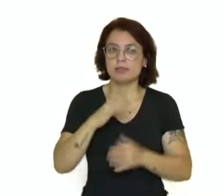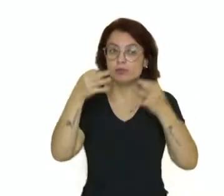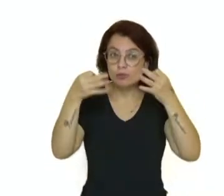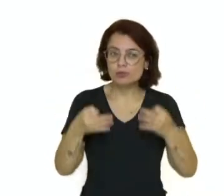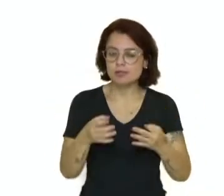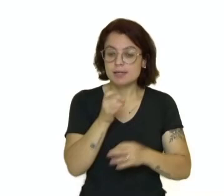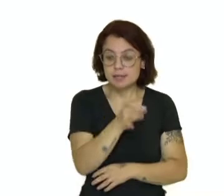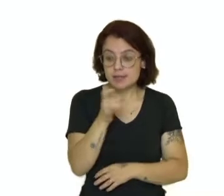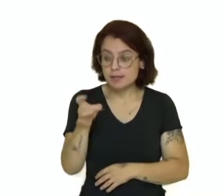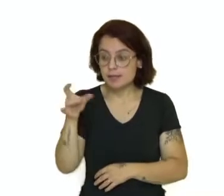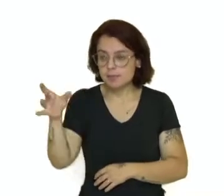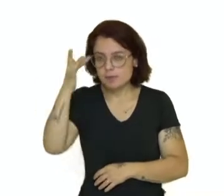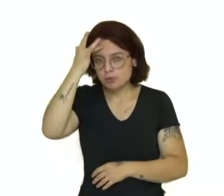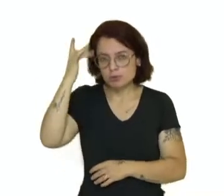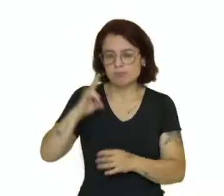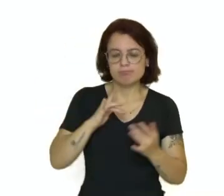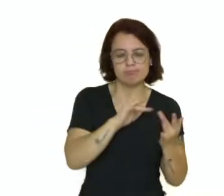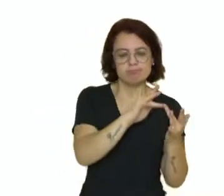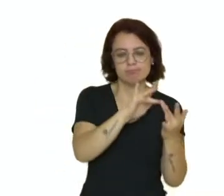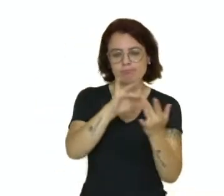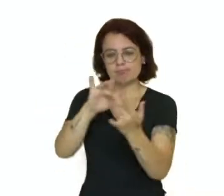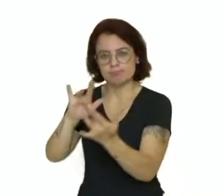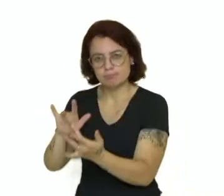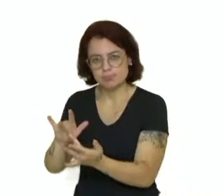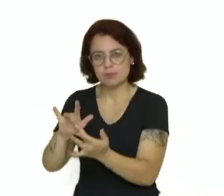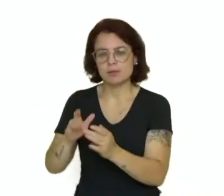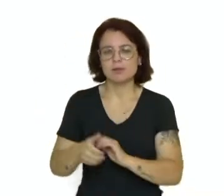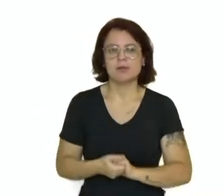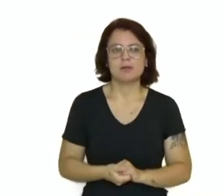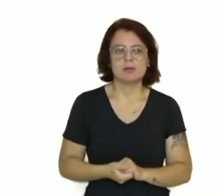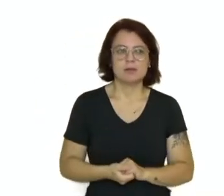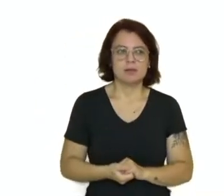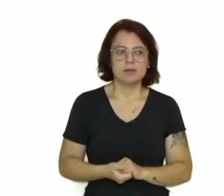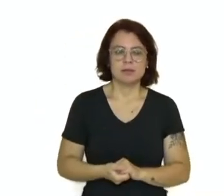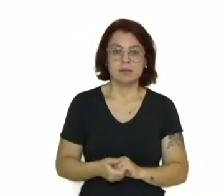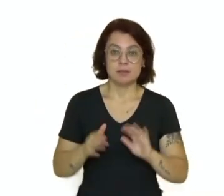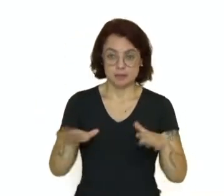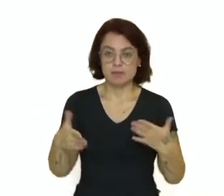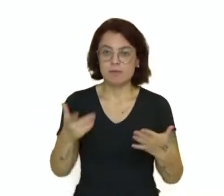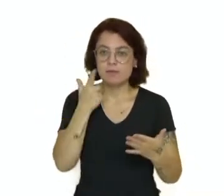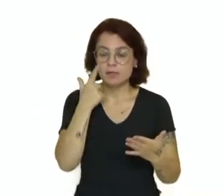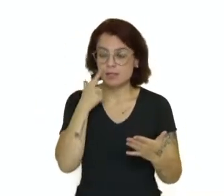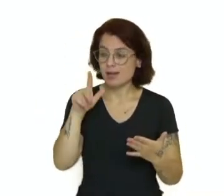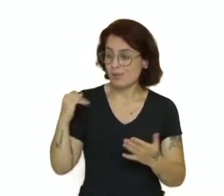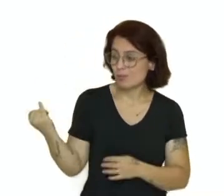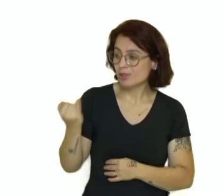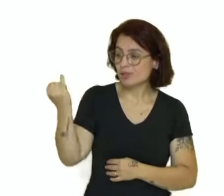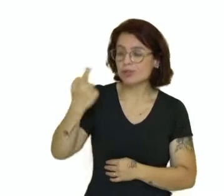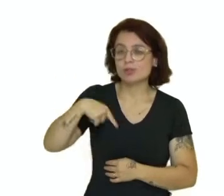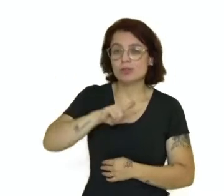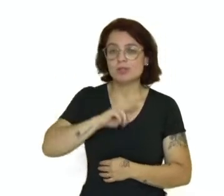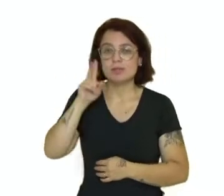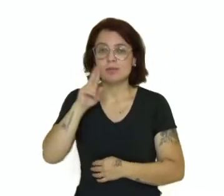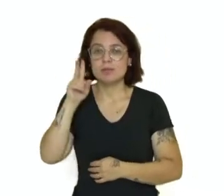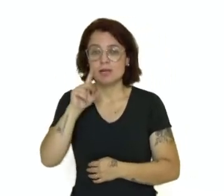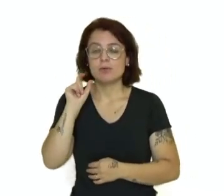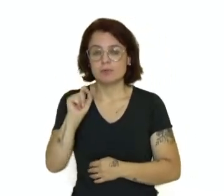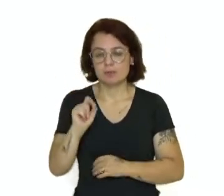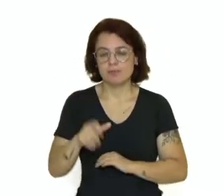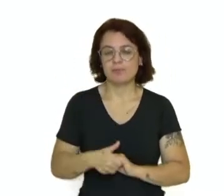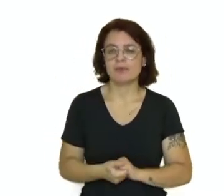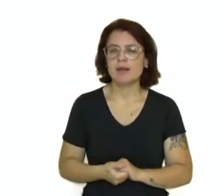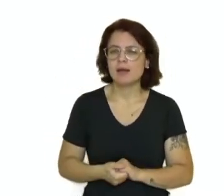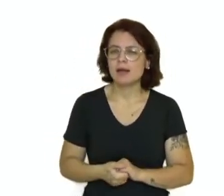cada um atue conforme sua natureza e no momento oportuno. Então veja, é muito importante a gente lembrar disso quando a gente fala aqui.